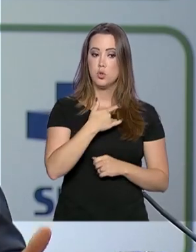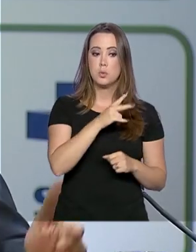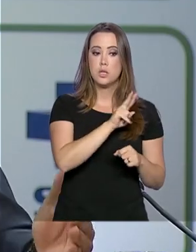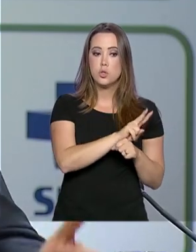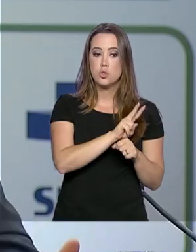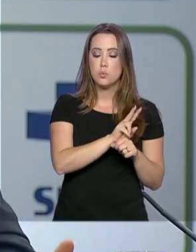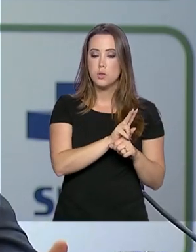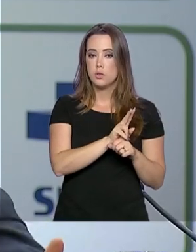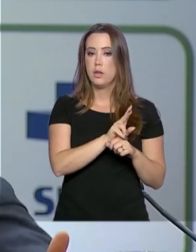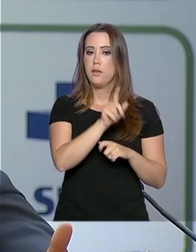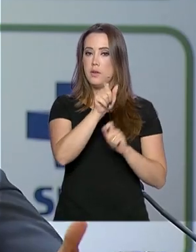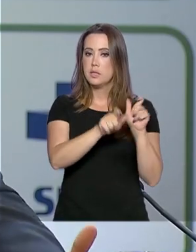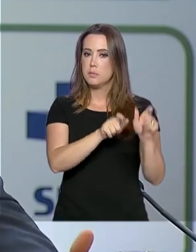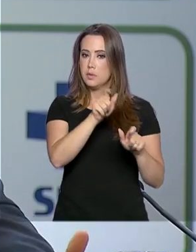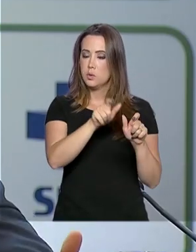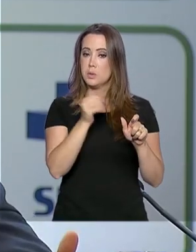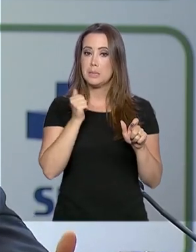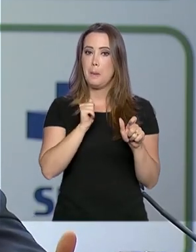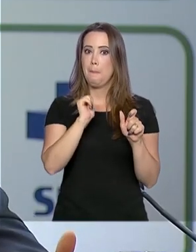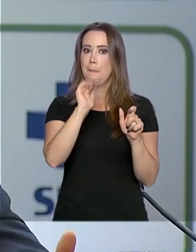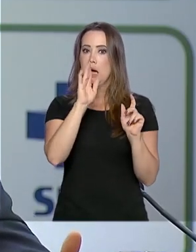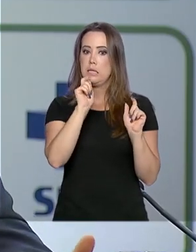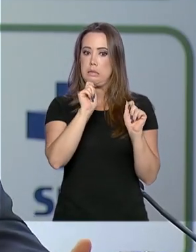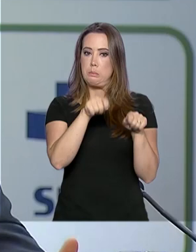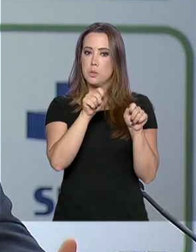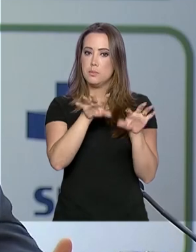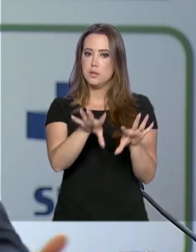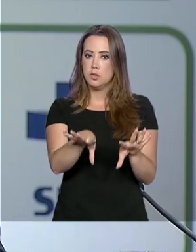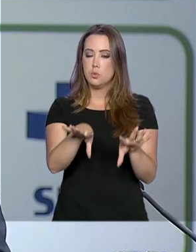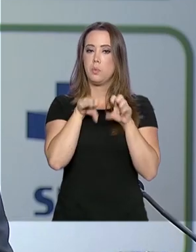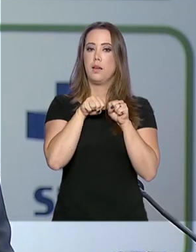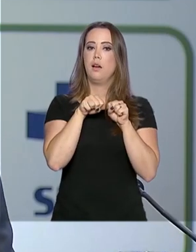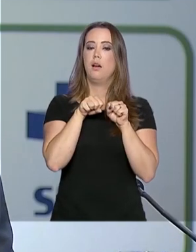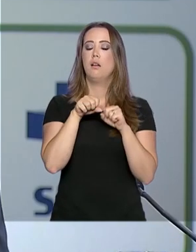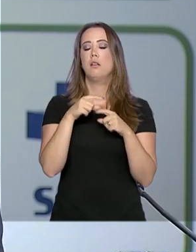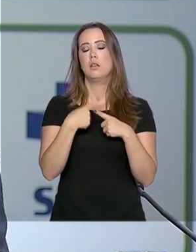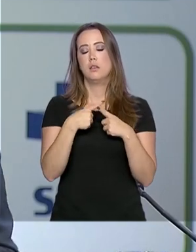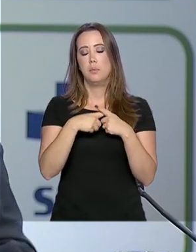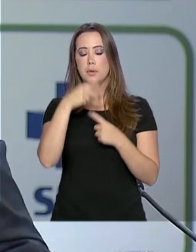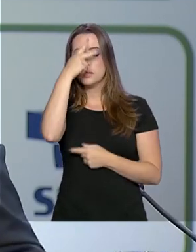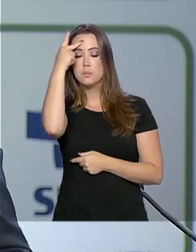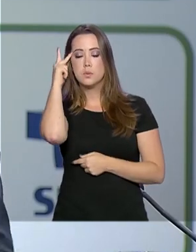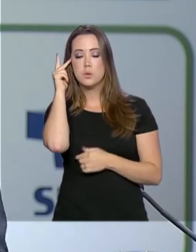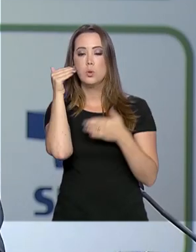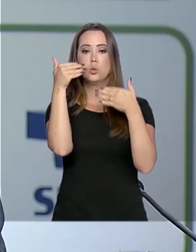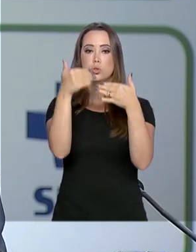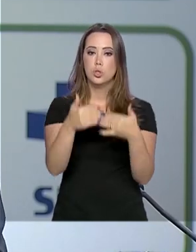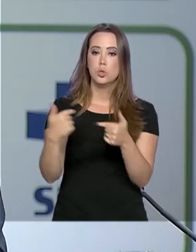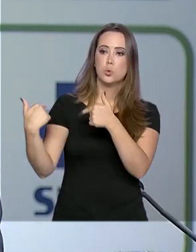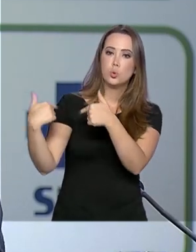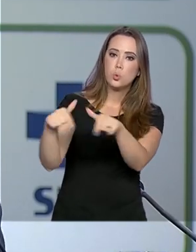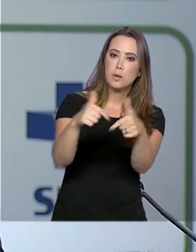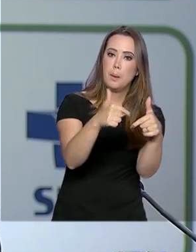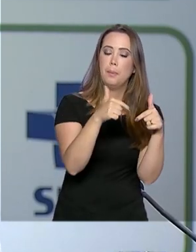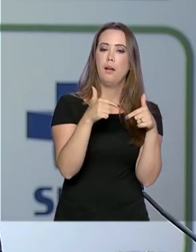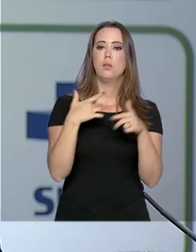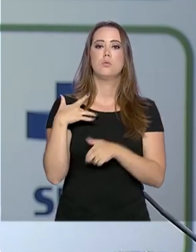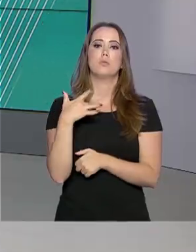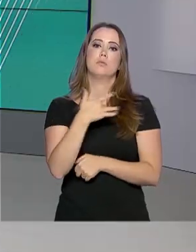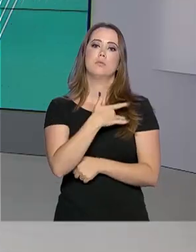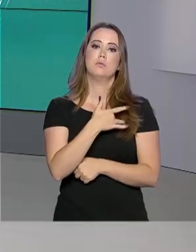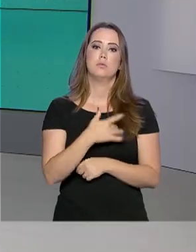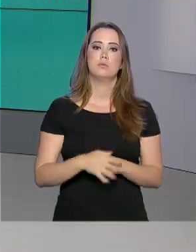das pessoas que são mais vulneráveis e também das pessoas que estão na linha de frente, aquelas que vão atuar.